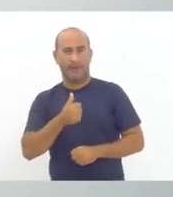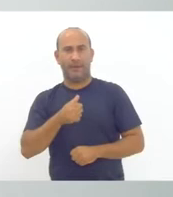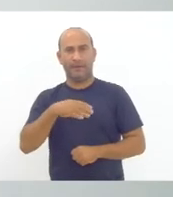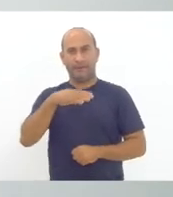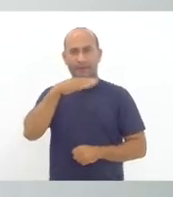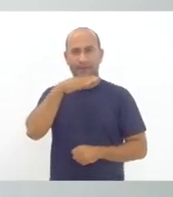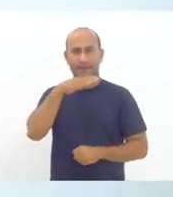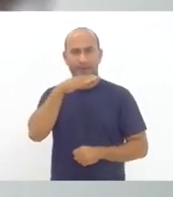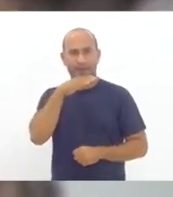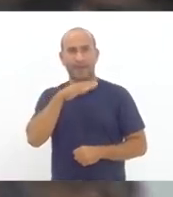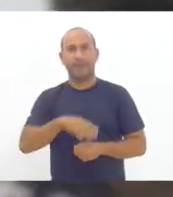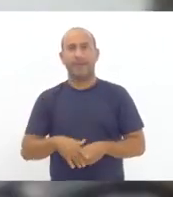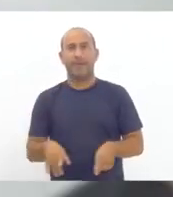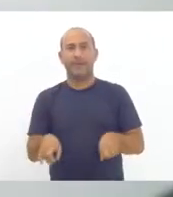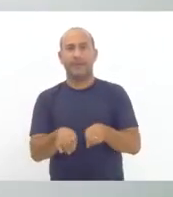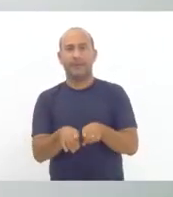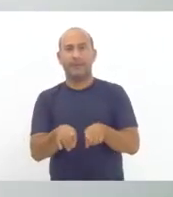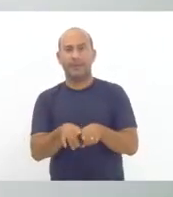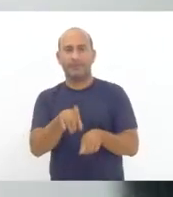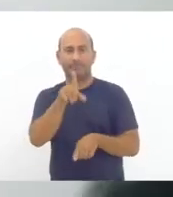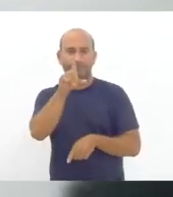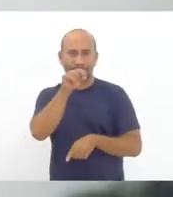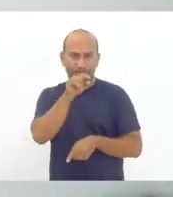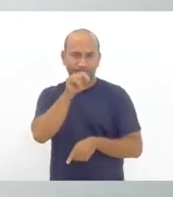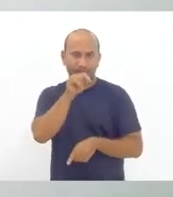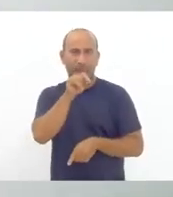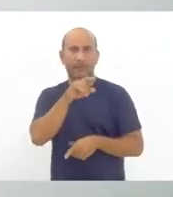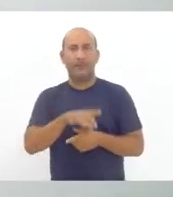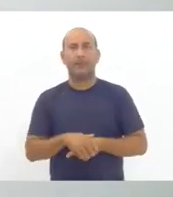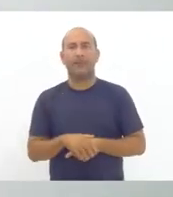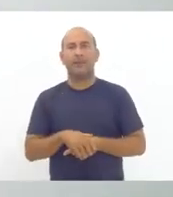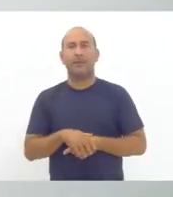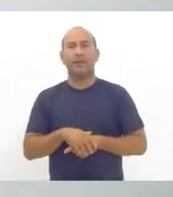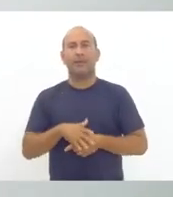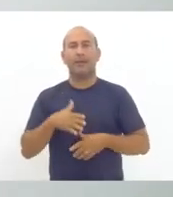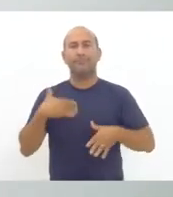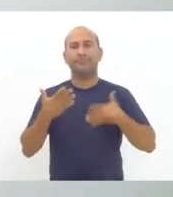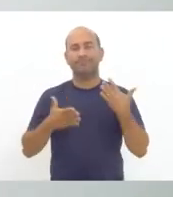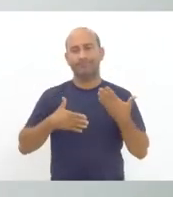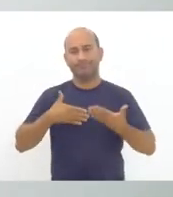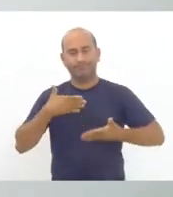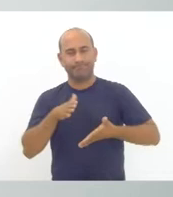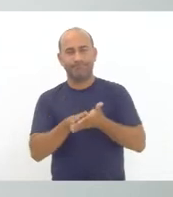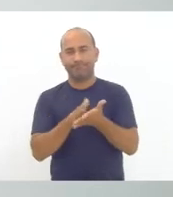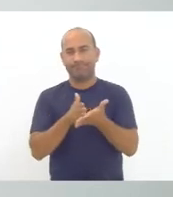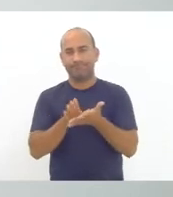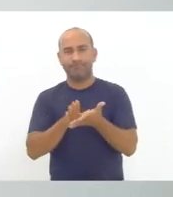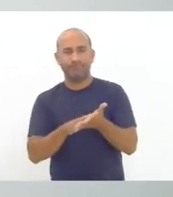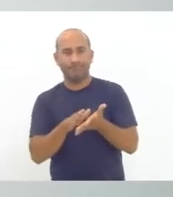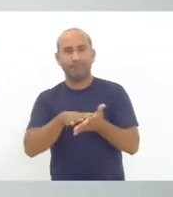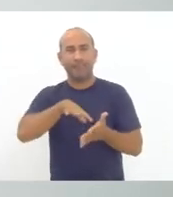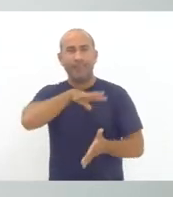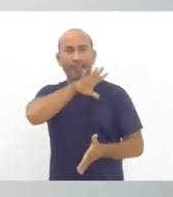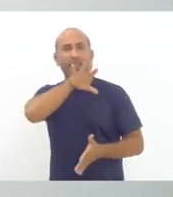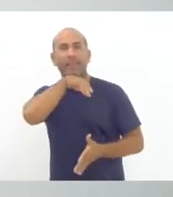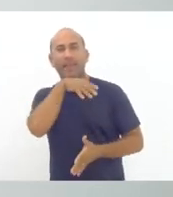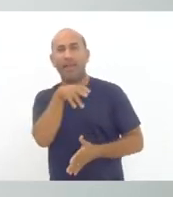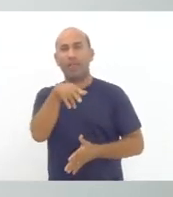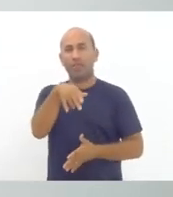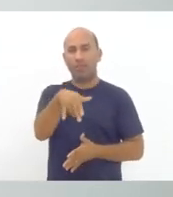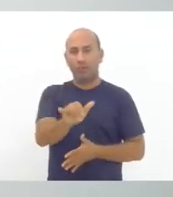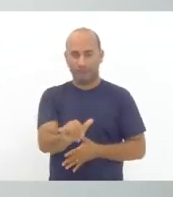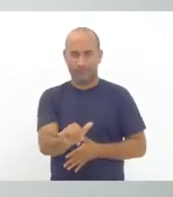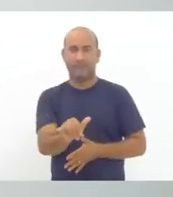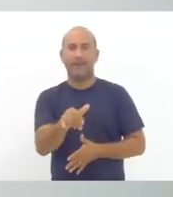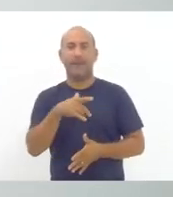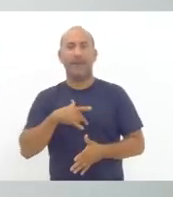a beija-flor de Nilópolis o coração do folião bate mais forte pela leão de Nova Iguaçu onde já foi diretor